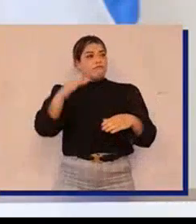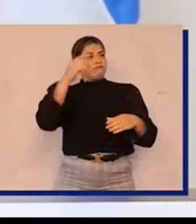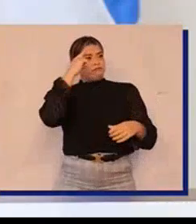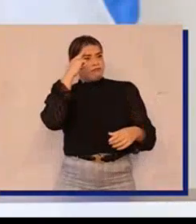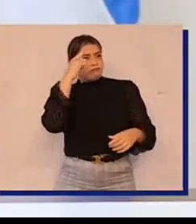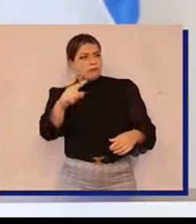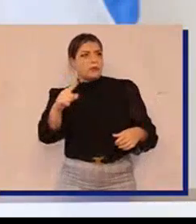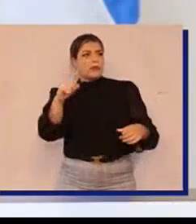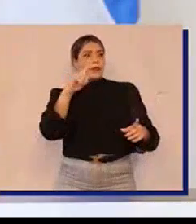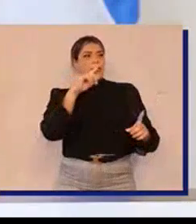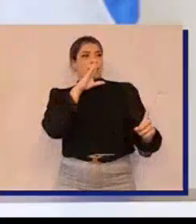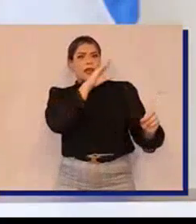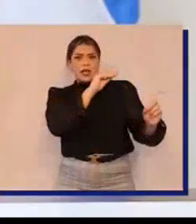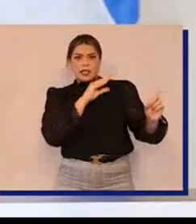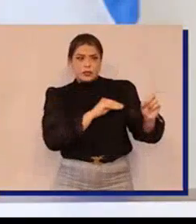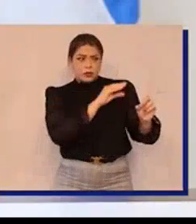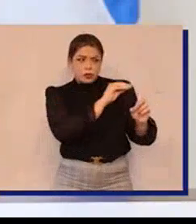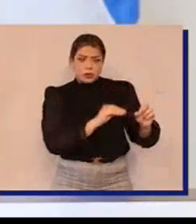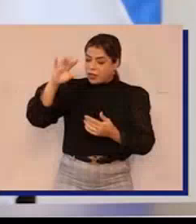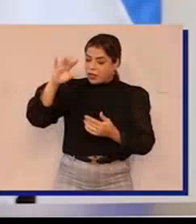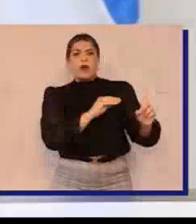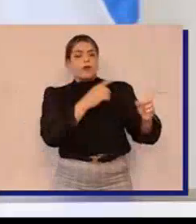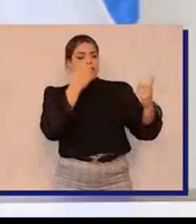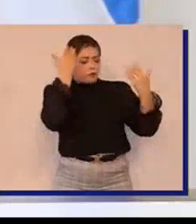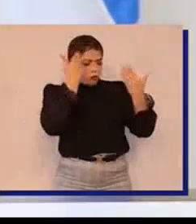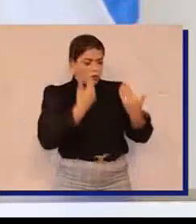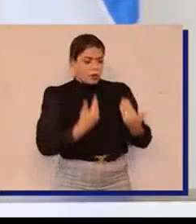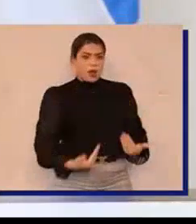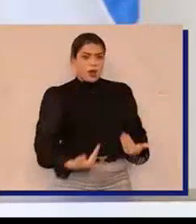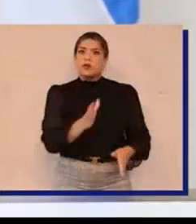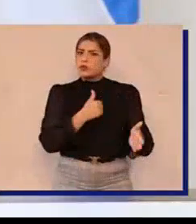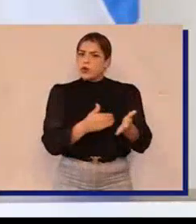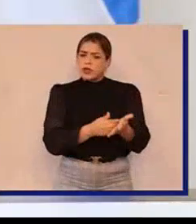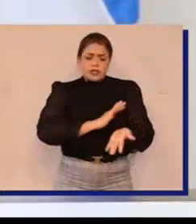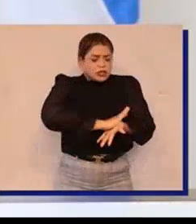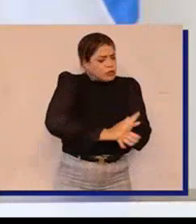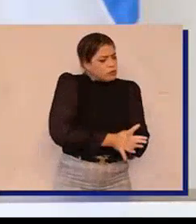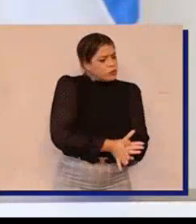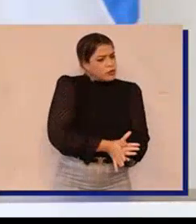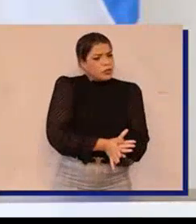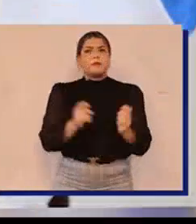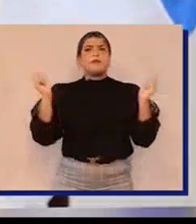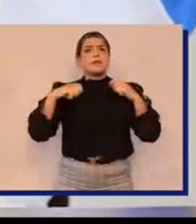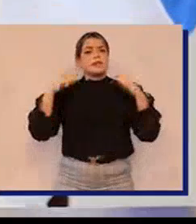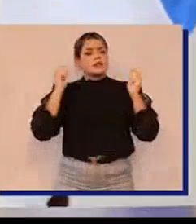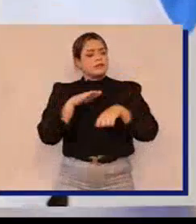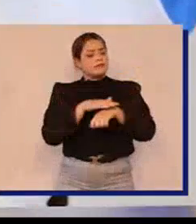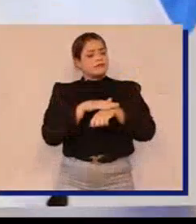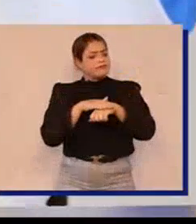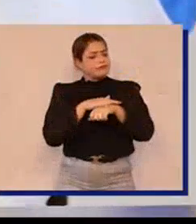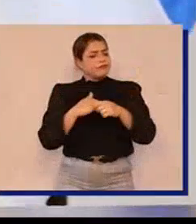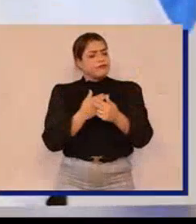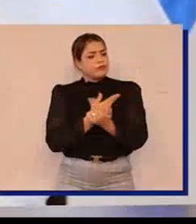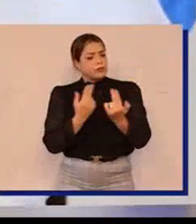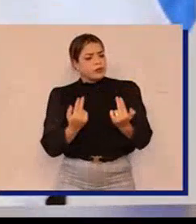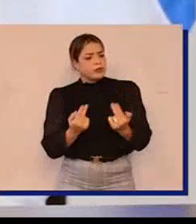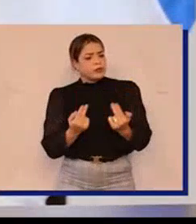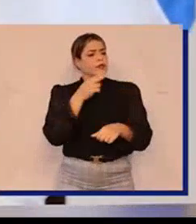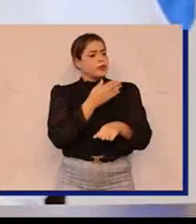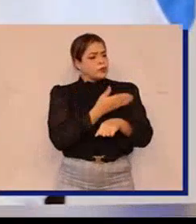prevenir e enfrentar o assédio moral o assédio sexual e qualquer tipo de discriminação precisamos debate de